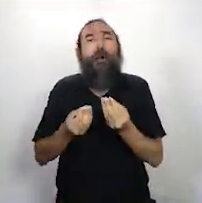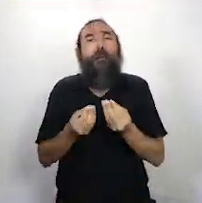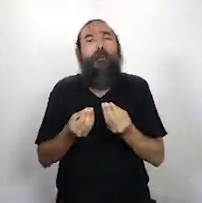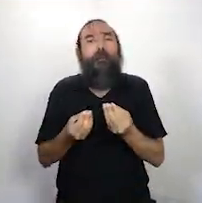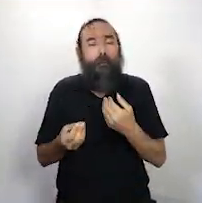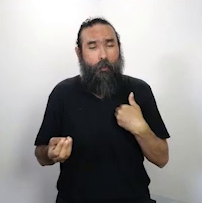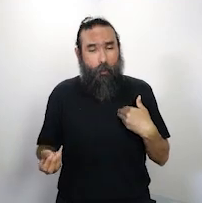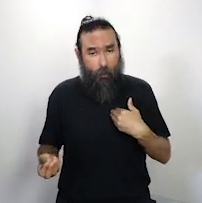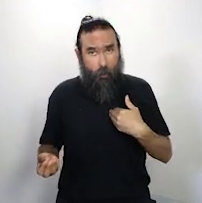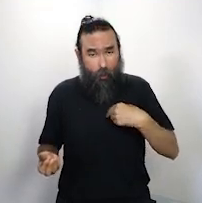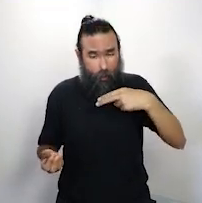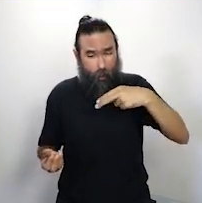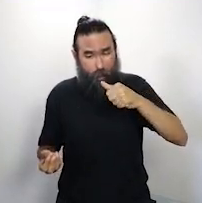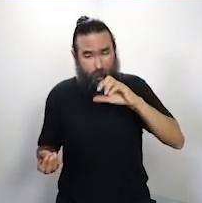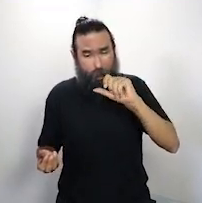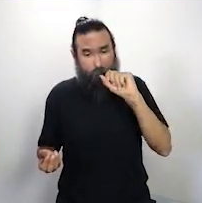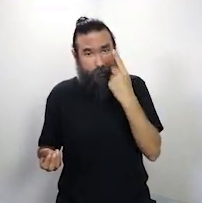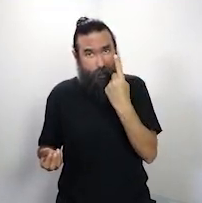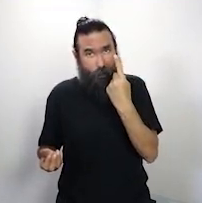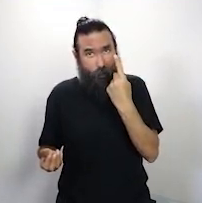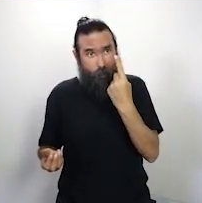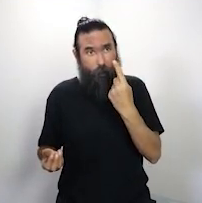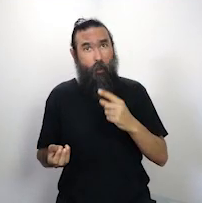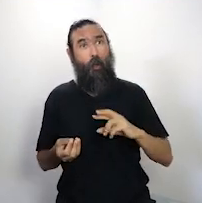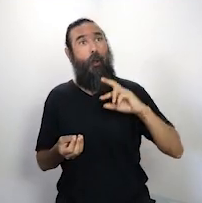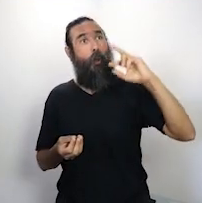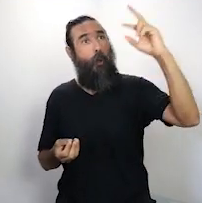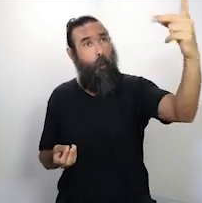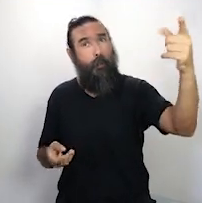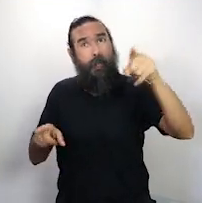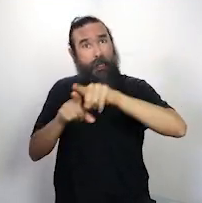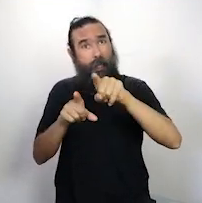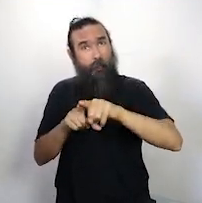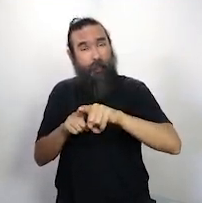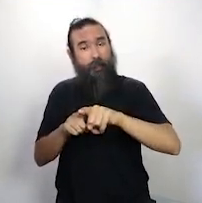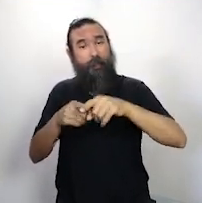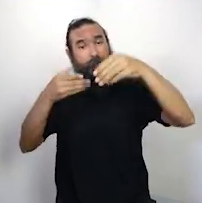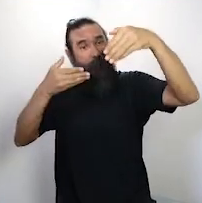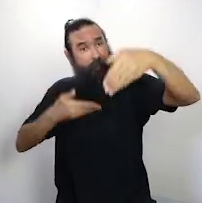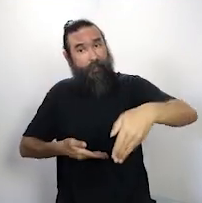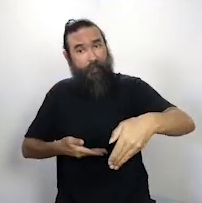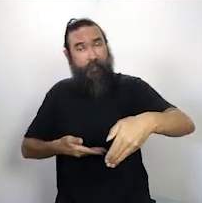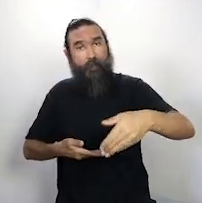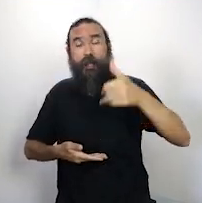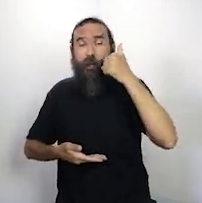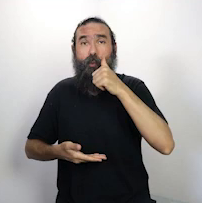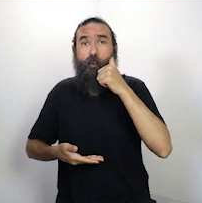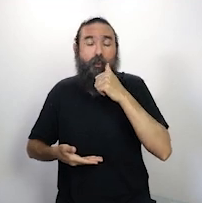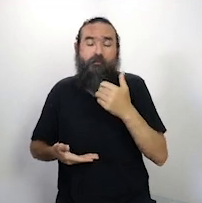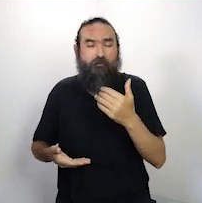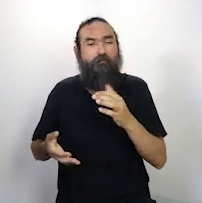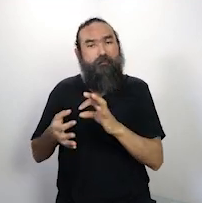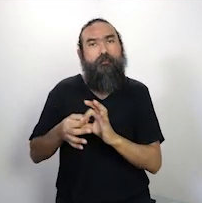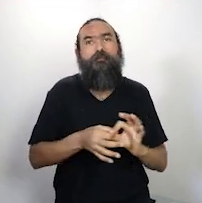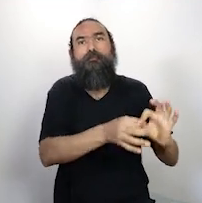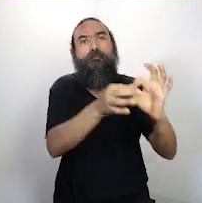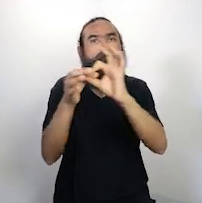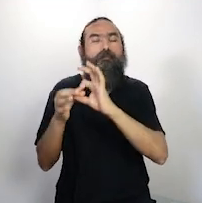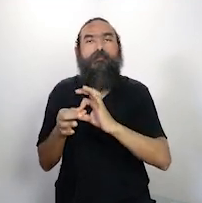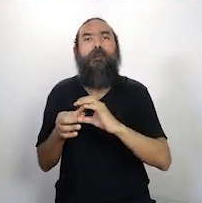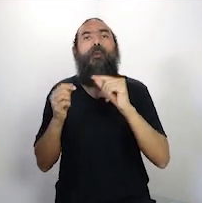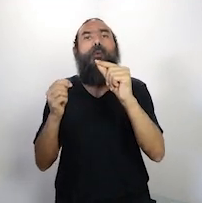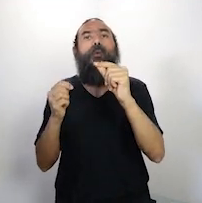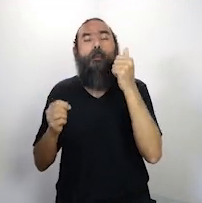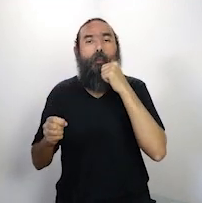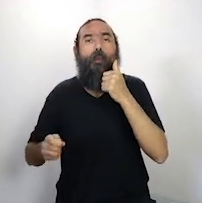Como somos duas nações no mesmo bairro, então as mulheres transitam nas duas nações. E eu senti a necessidade de termos